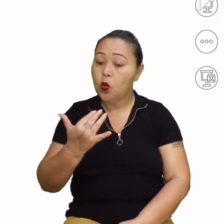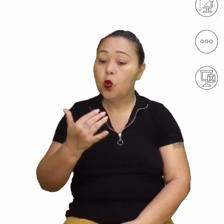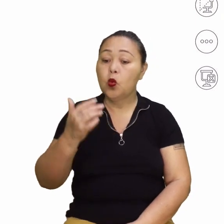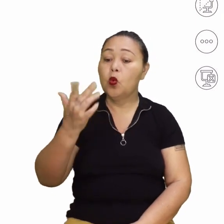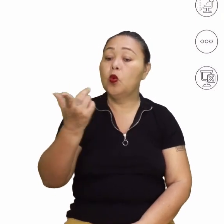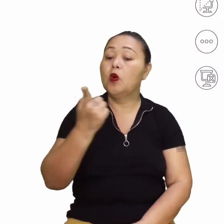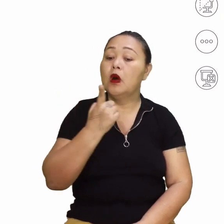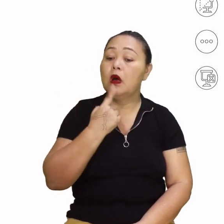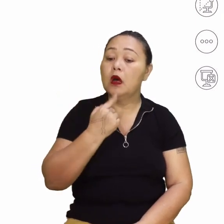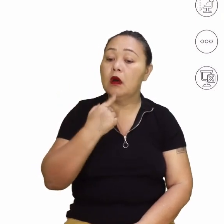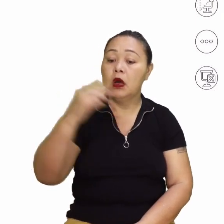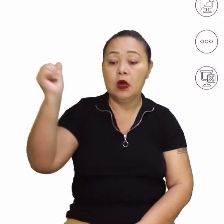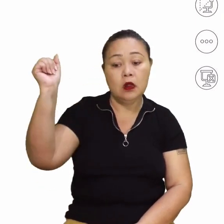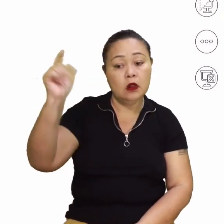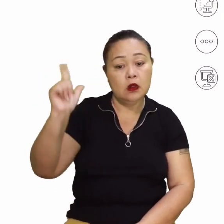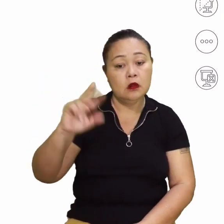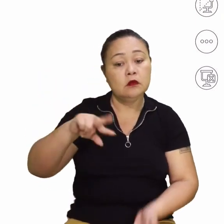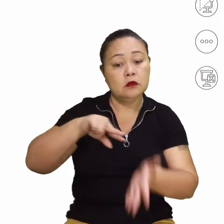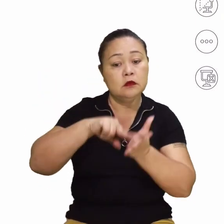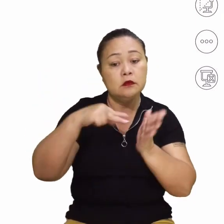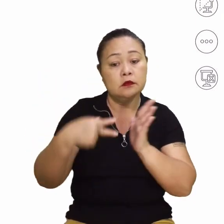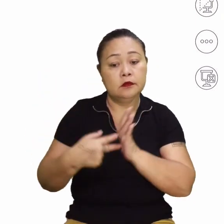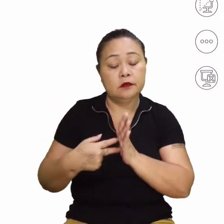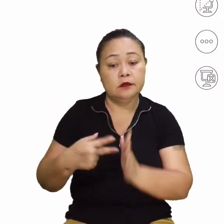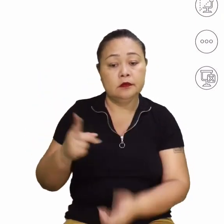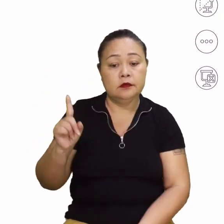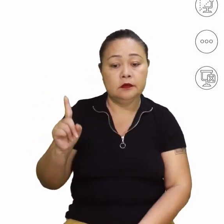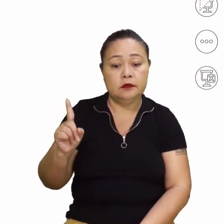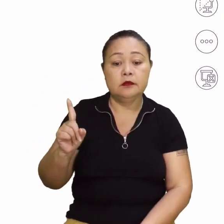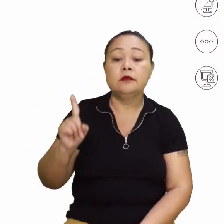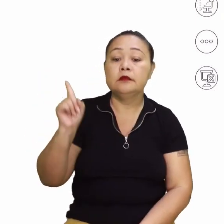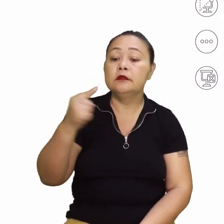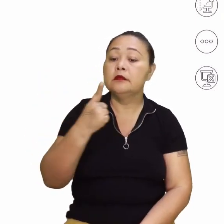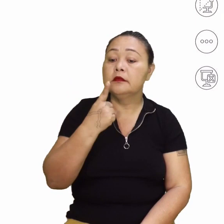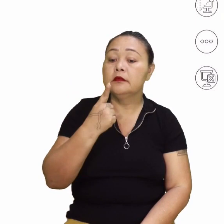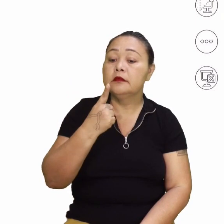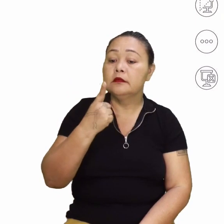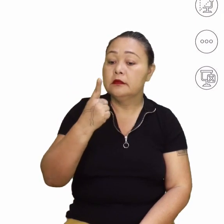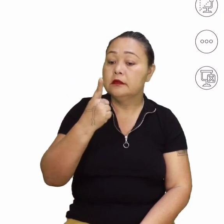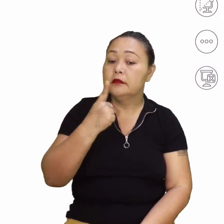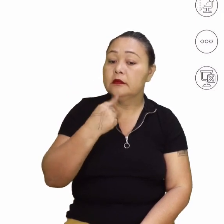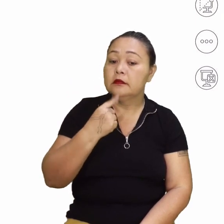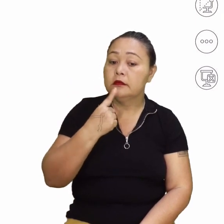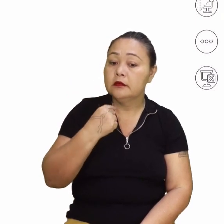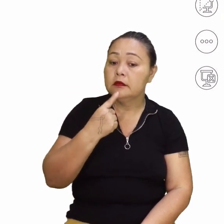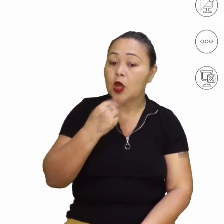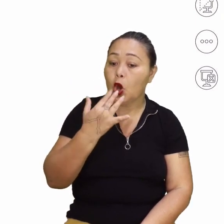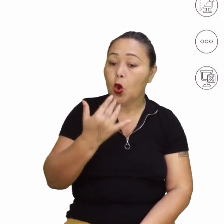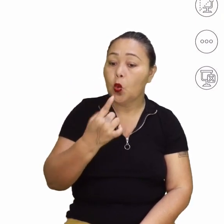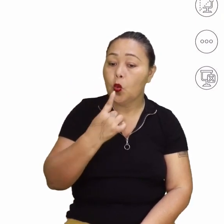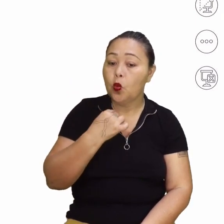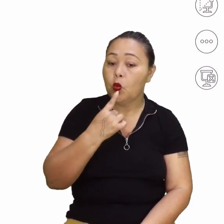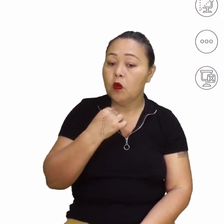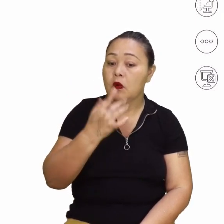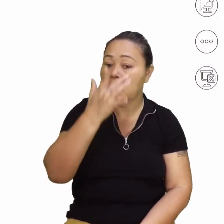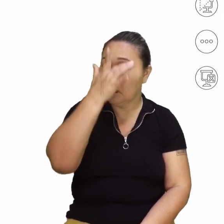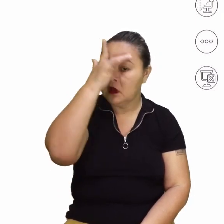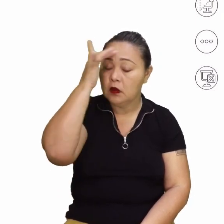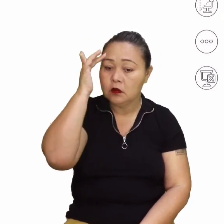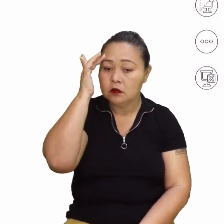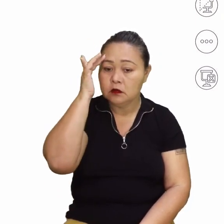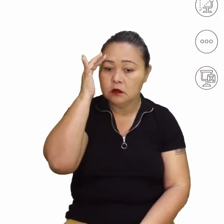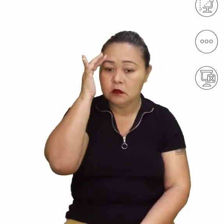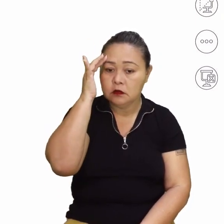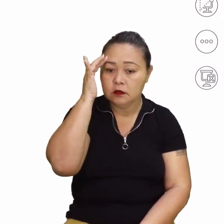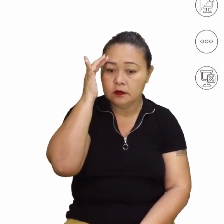azuis significa dizer que o que está em vermelho significa dizer que as pessoas